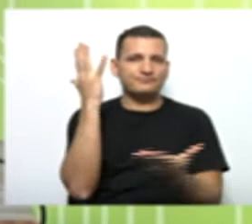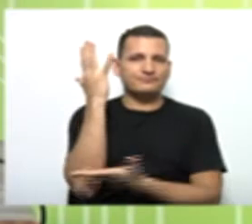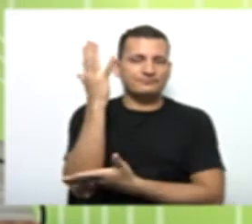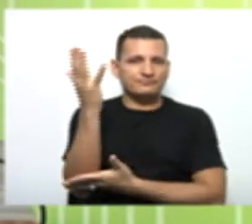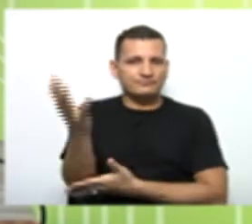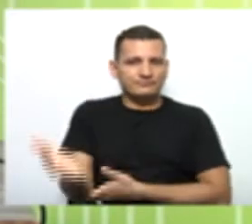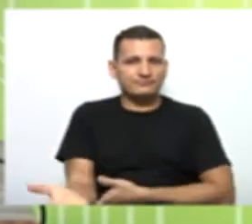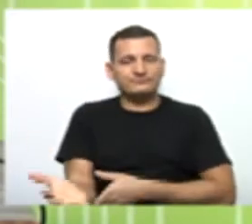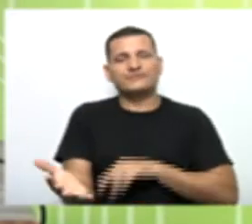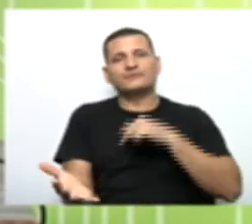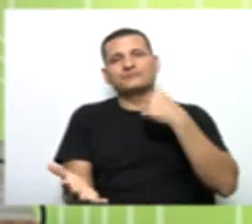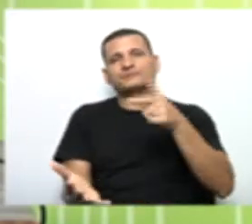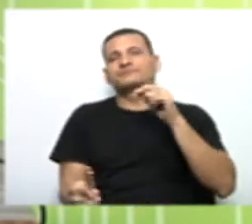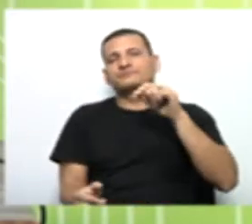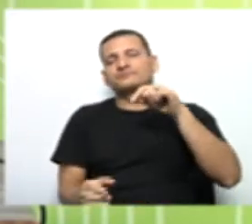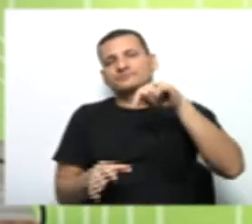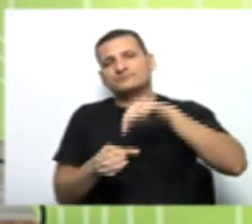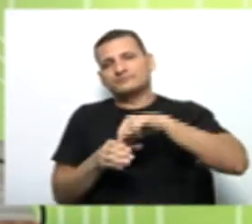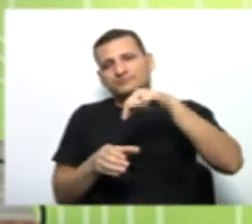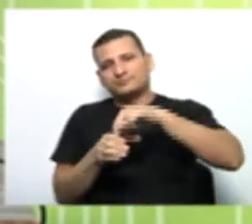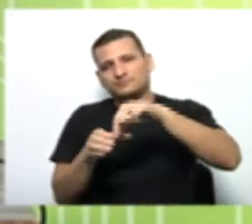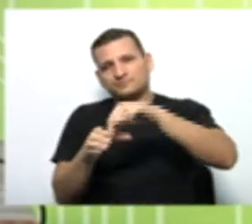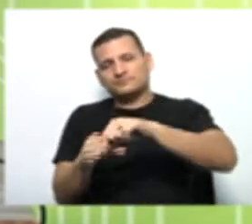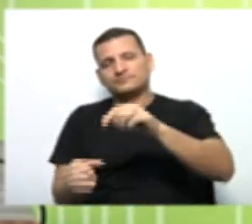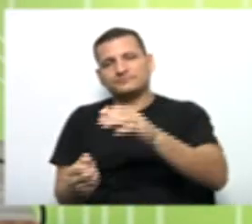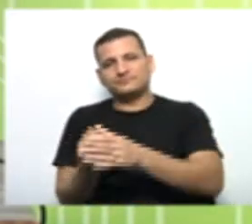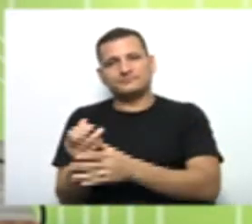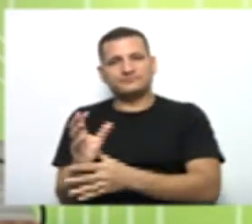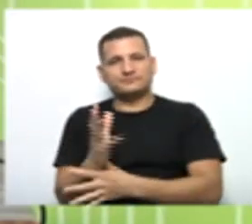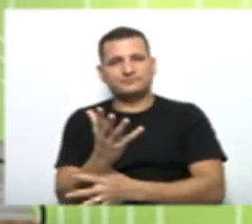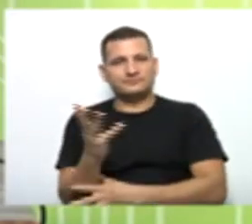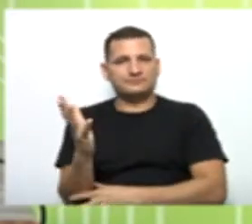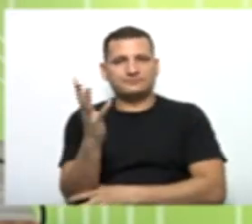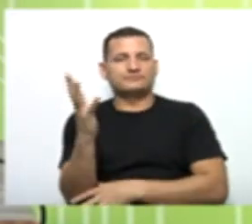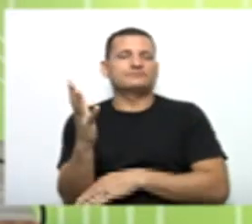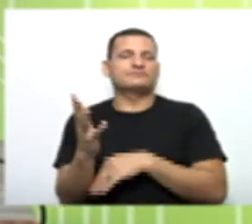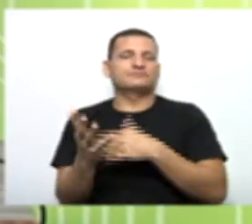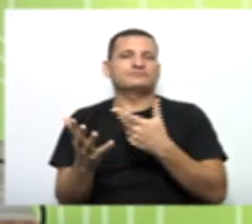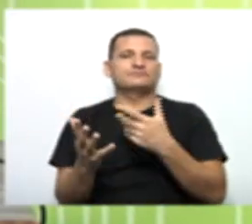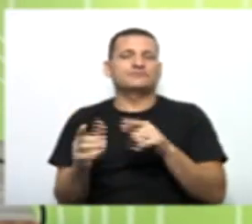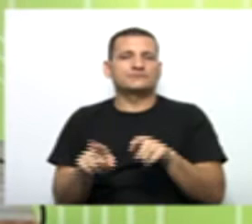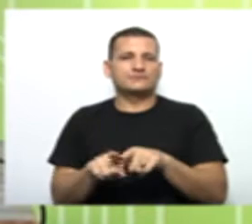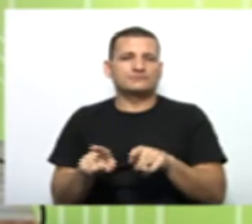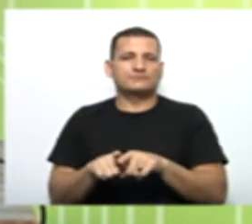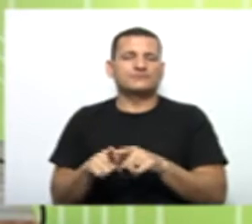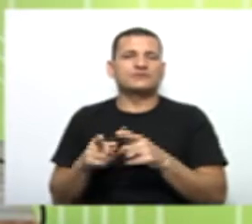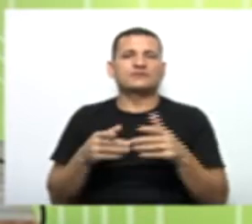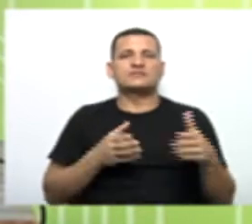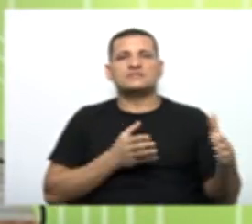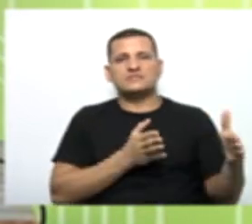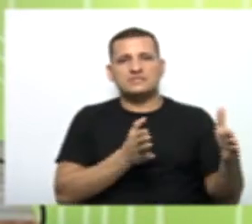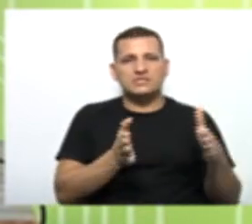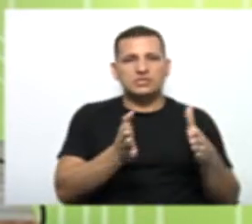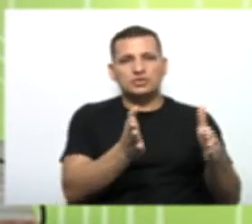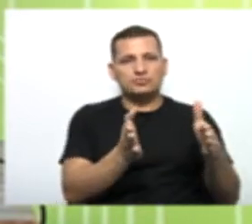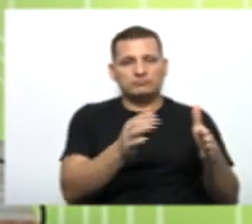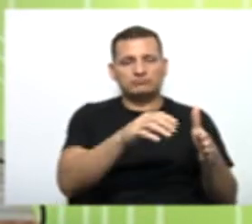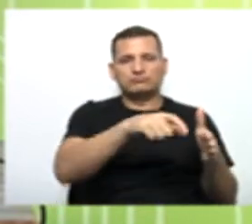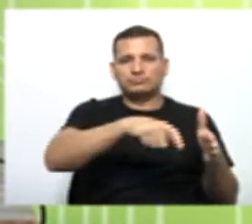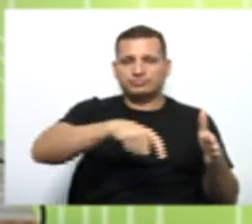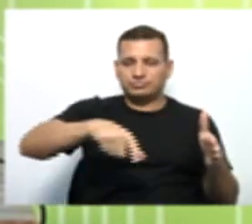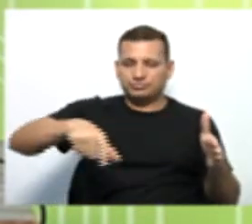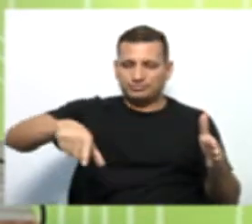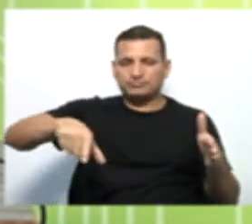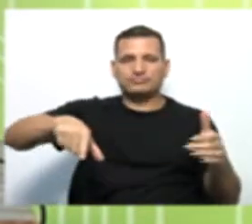cereais, plantar grãos, começa a desviar rios para irrigar esses grãos, começa a retirar pedras do